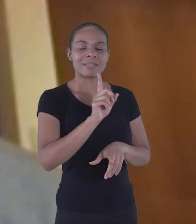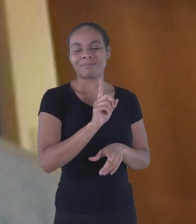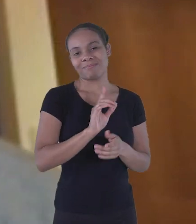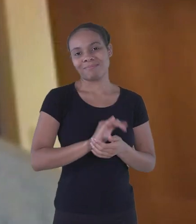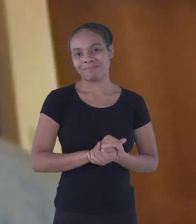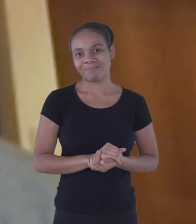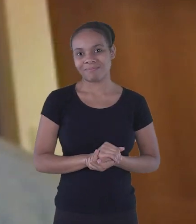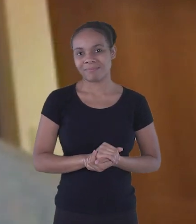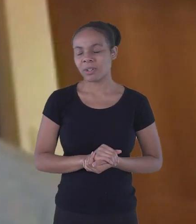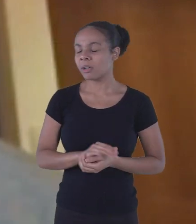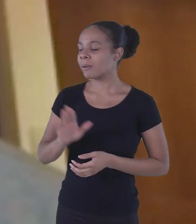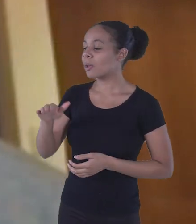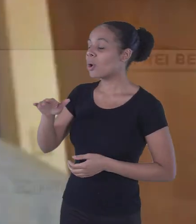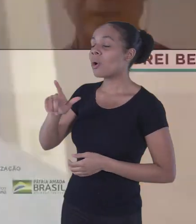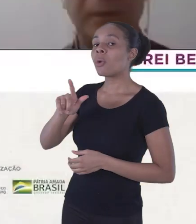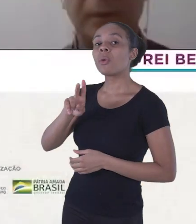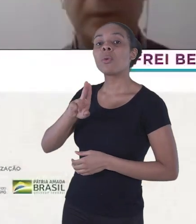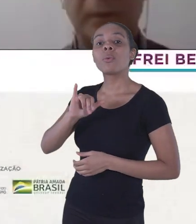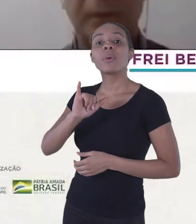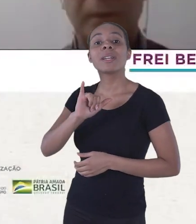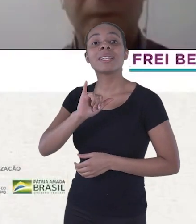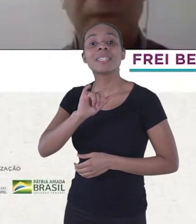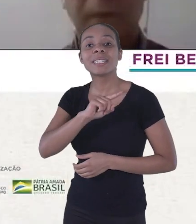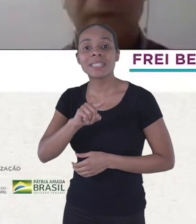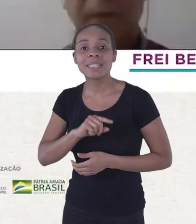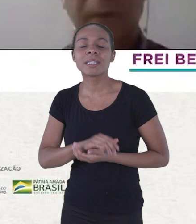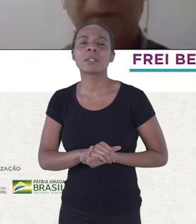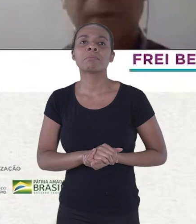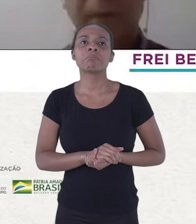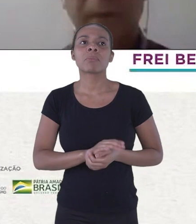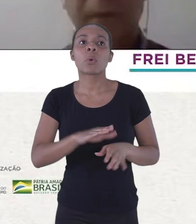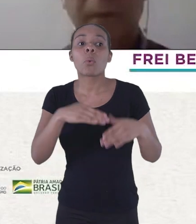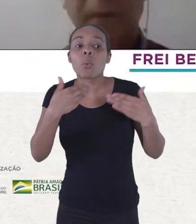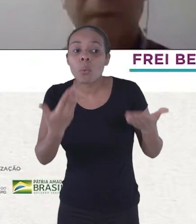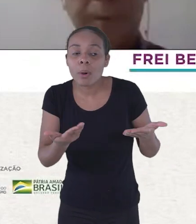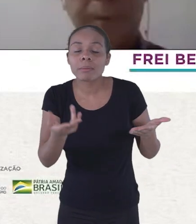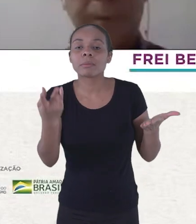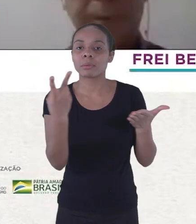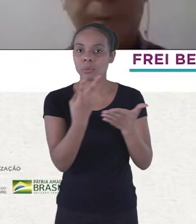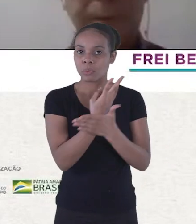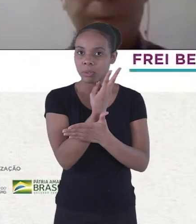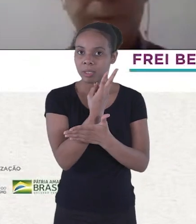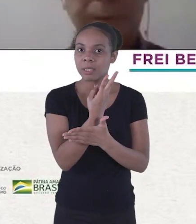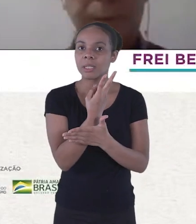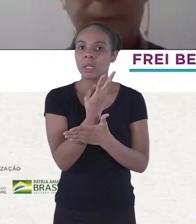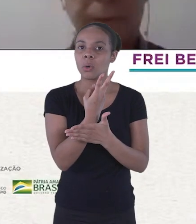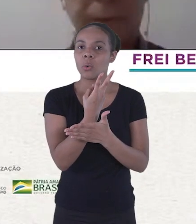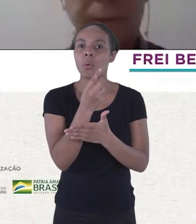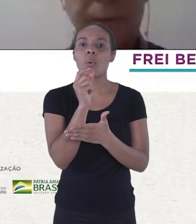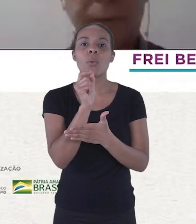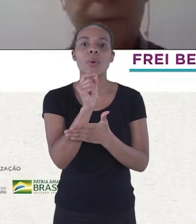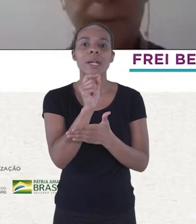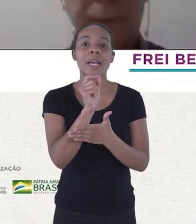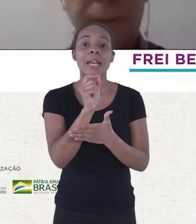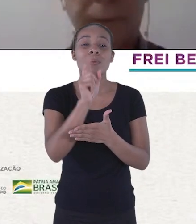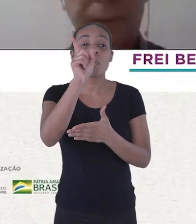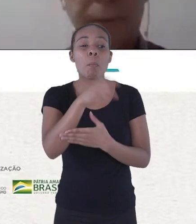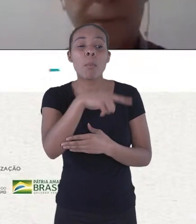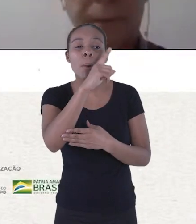Luiz, quando aconteceu e se aconteceu em algum momento a autocensura?